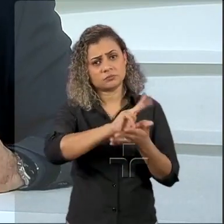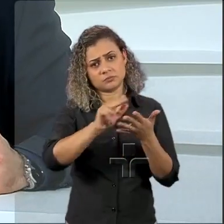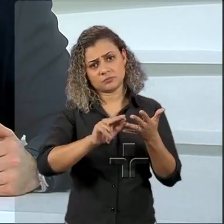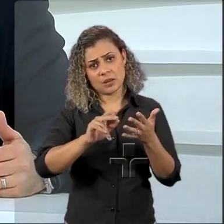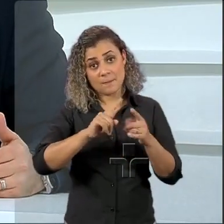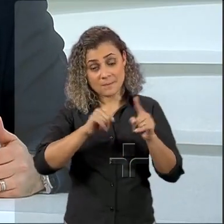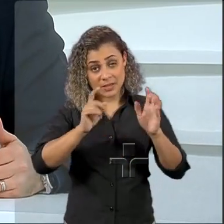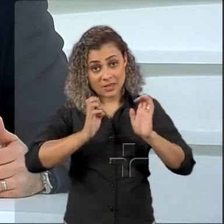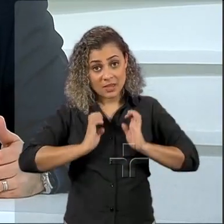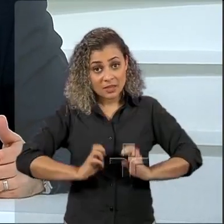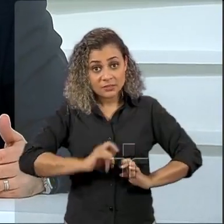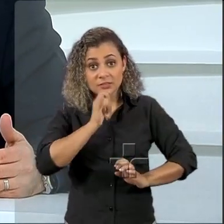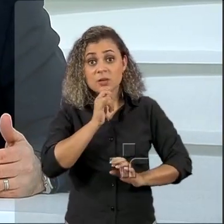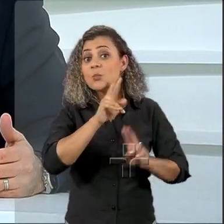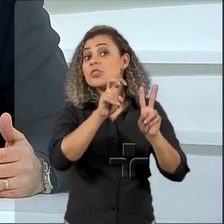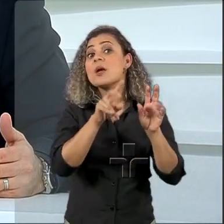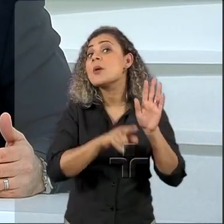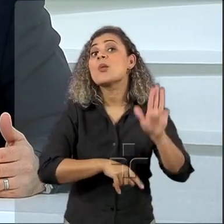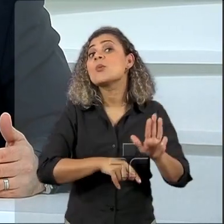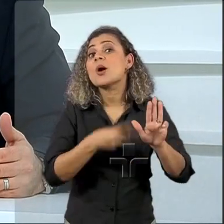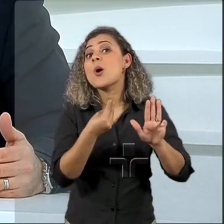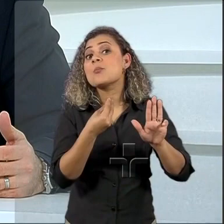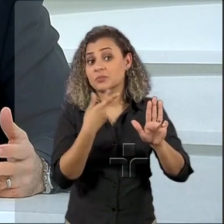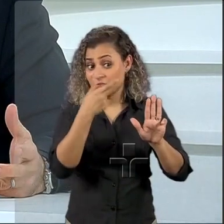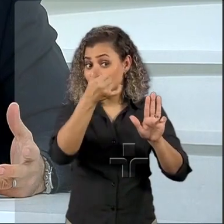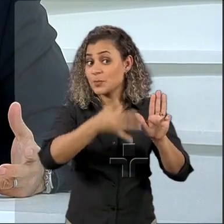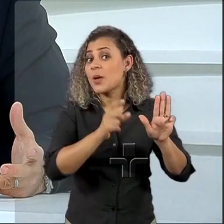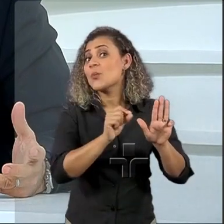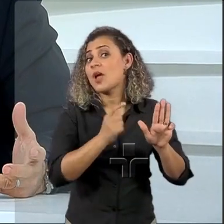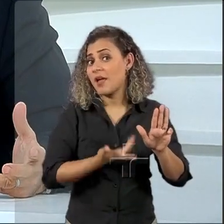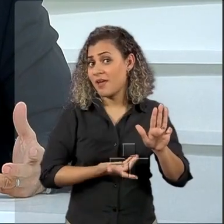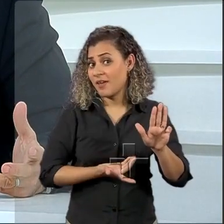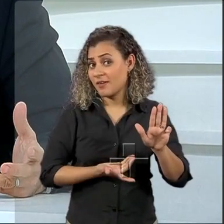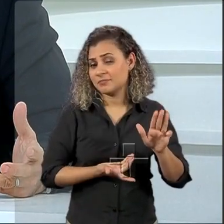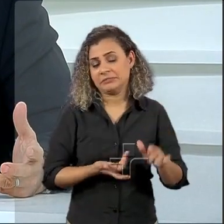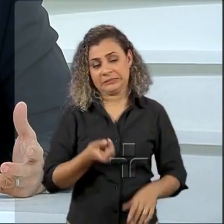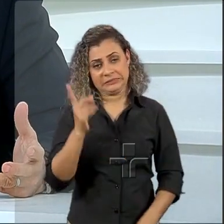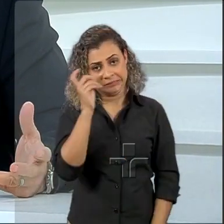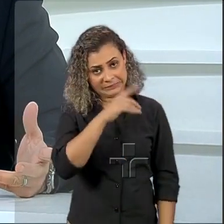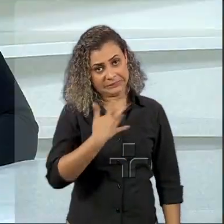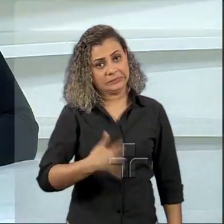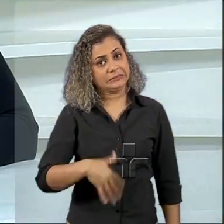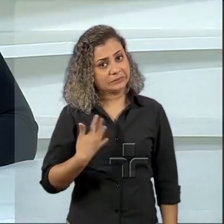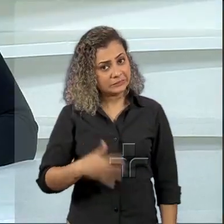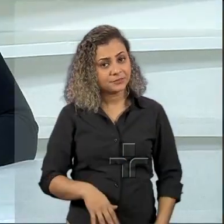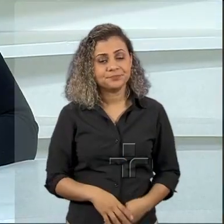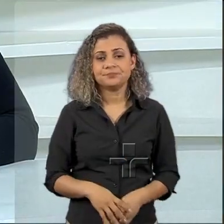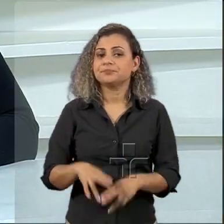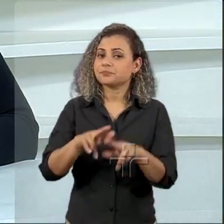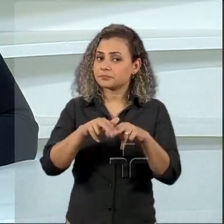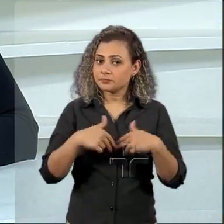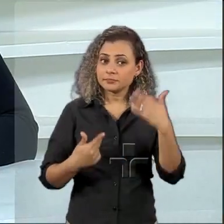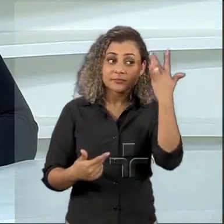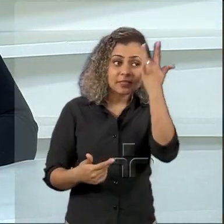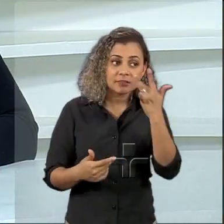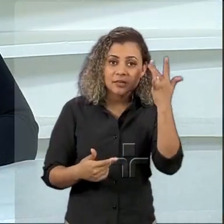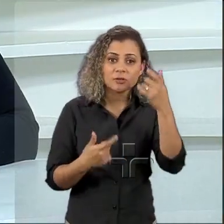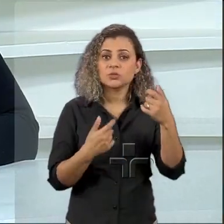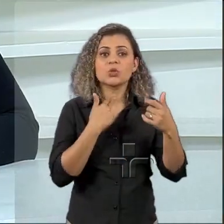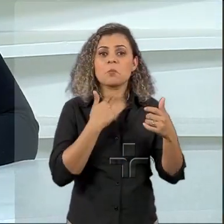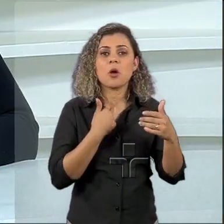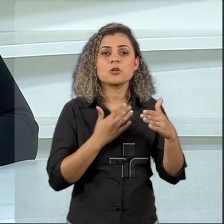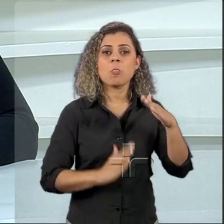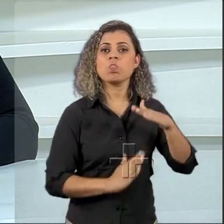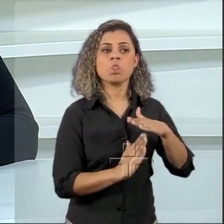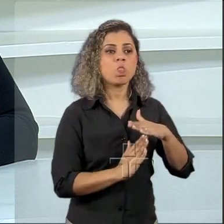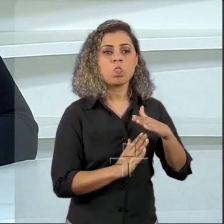problema é, e quando chegar perto do Lula, e como é que faz? Essa é a parte mais difícil. Agora, né? para isso, o Haddad tem que ser menos tolhido, né? No primeiro turno,